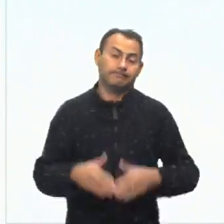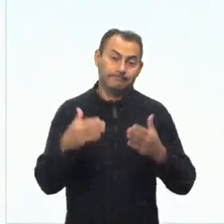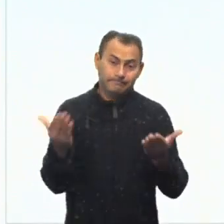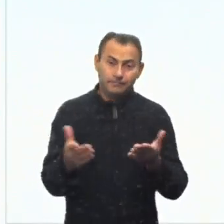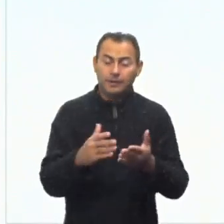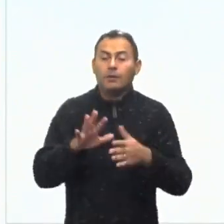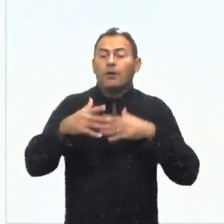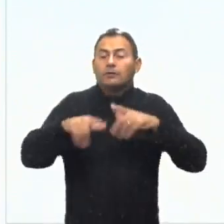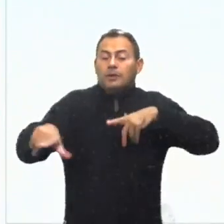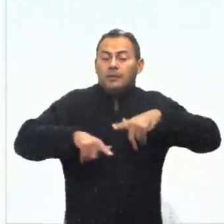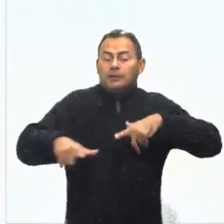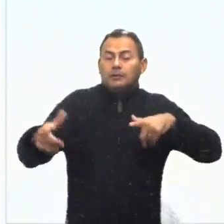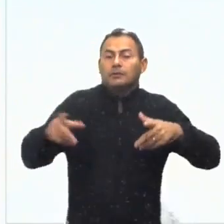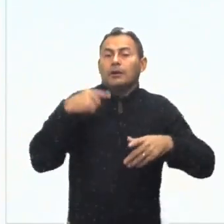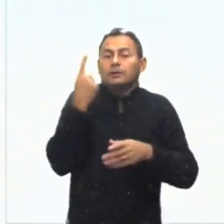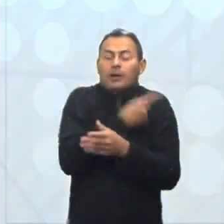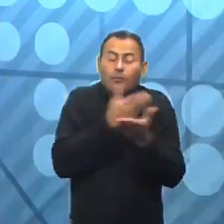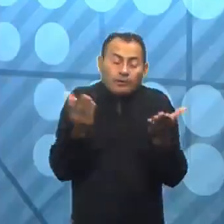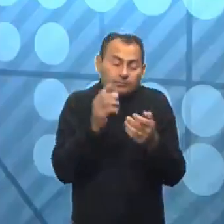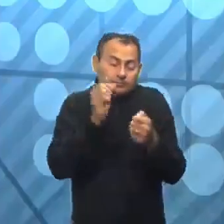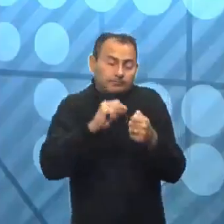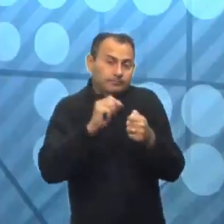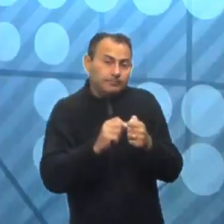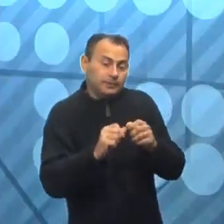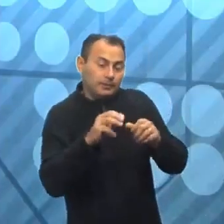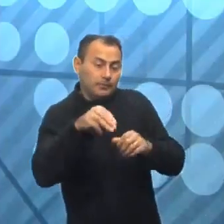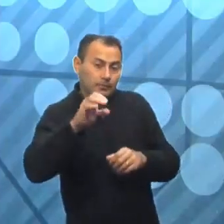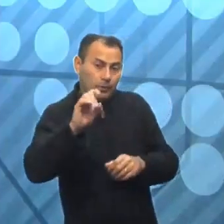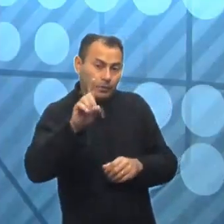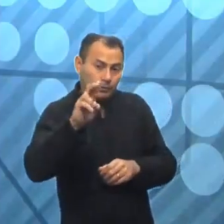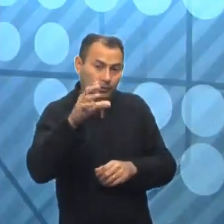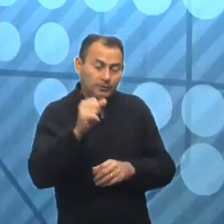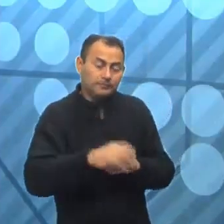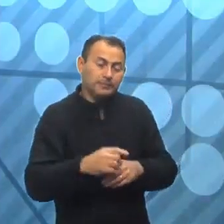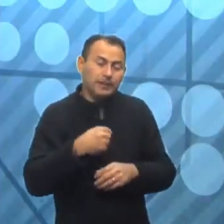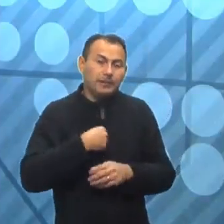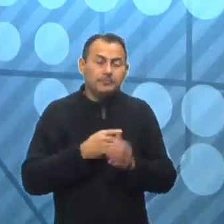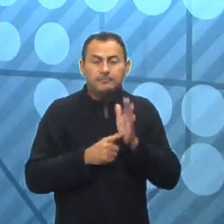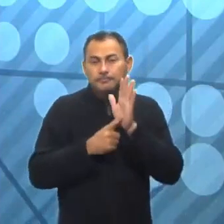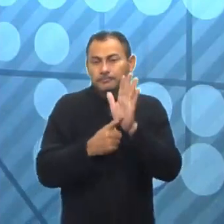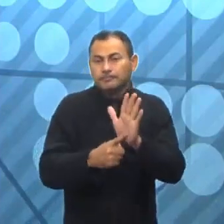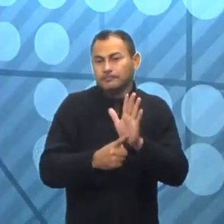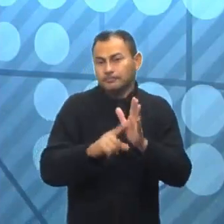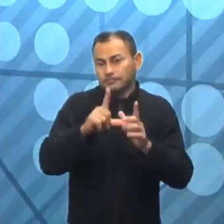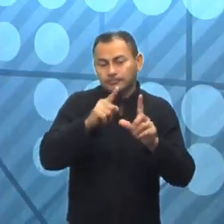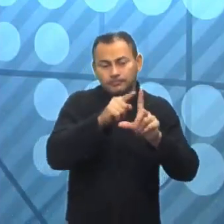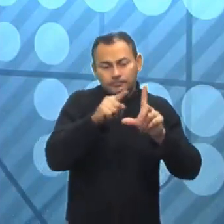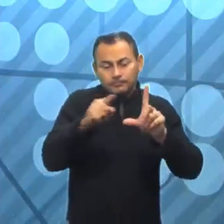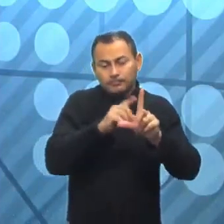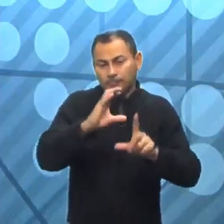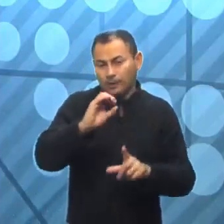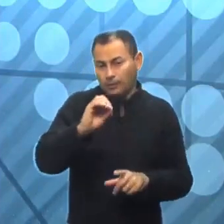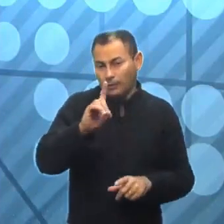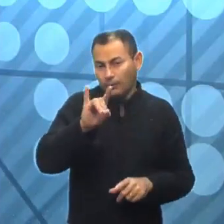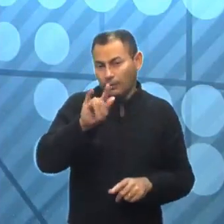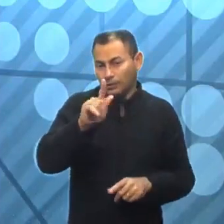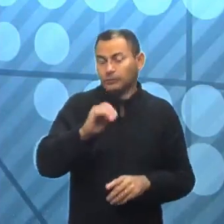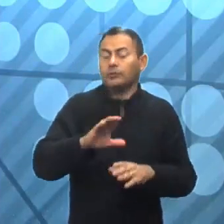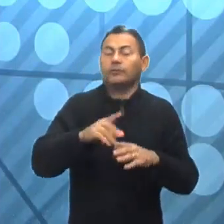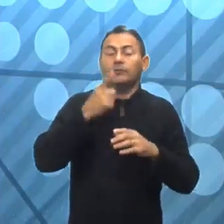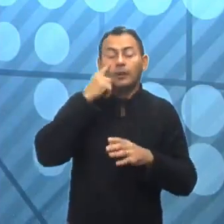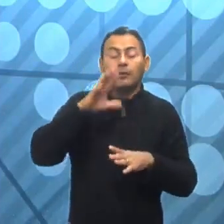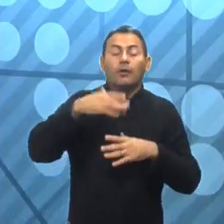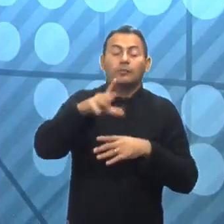Então, qual que é o nosso trabalho agora? Fazer essa modulação. Eu mostrei as linhas de código para você